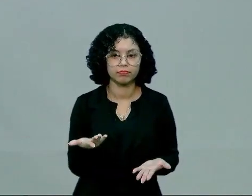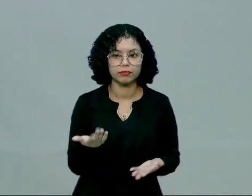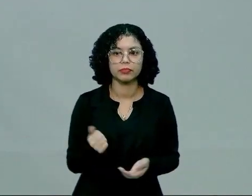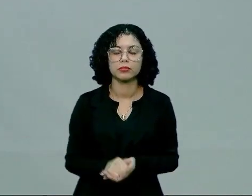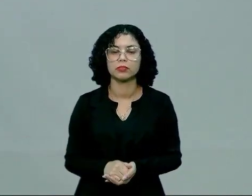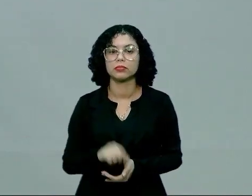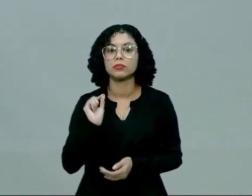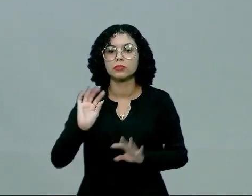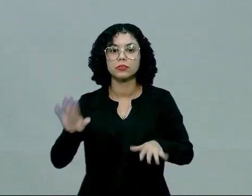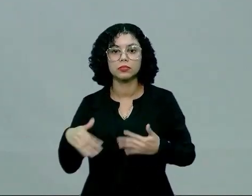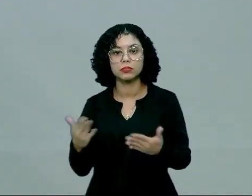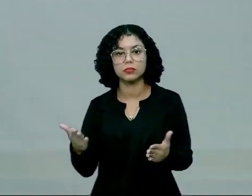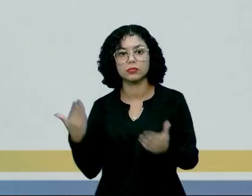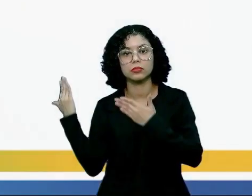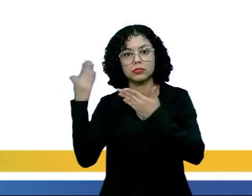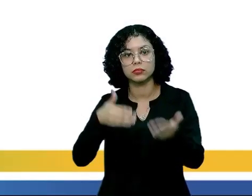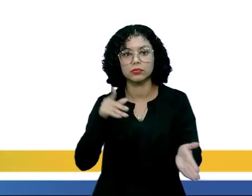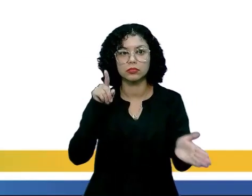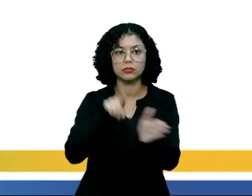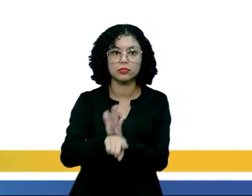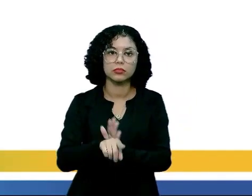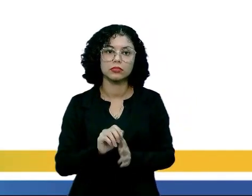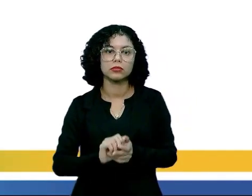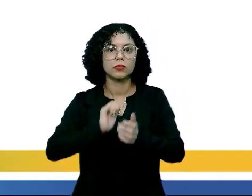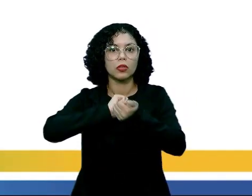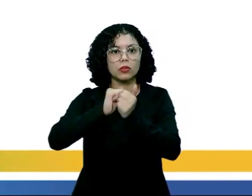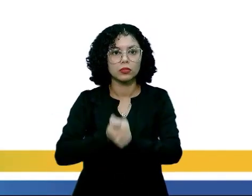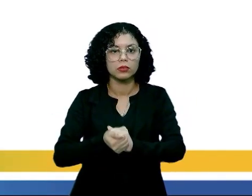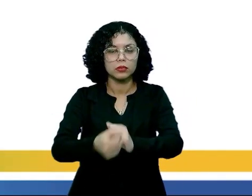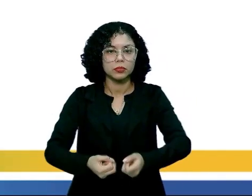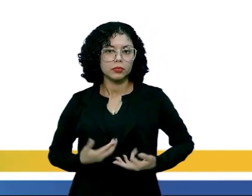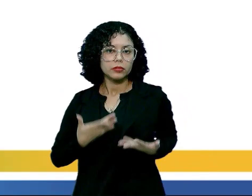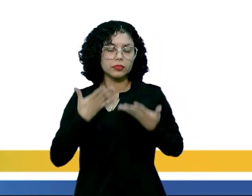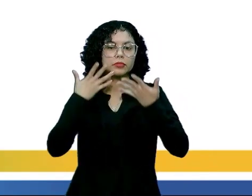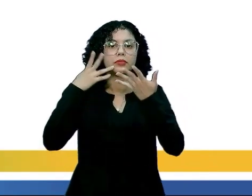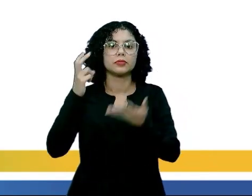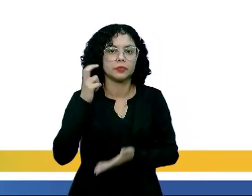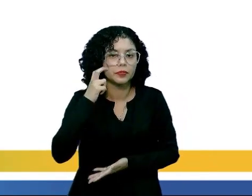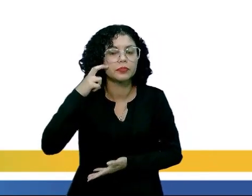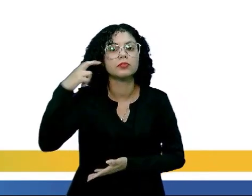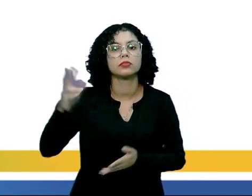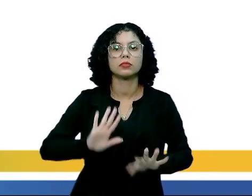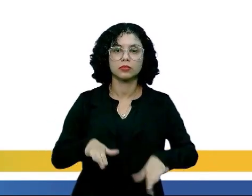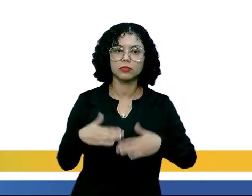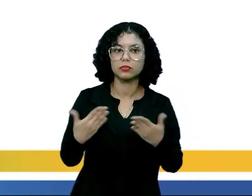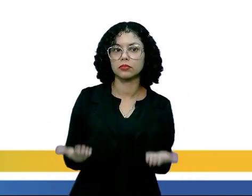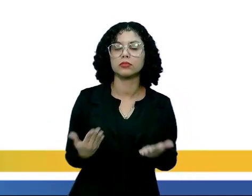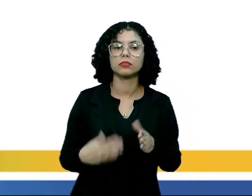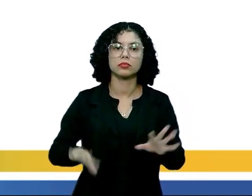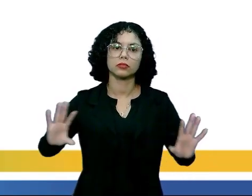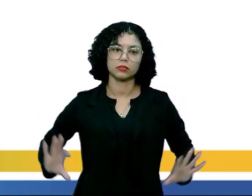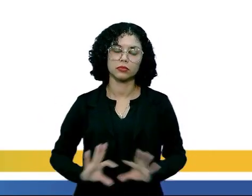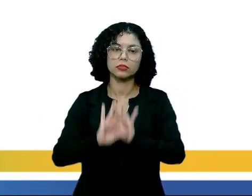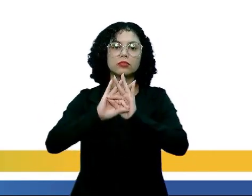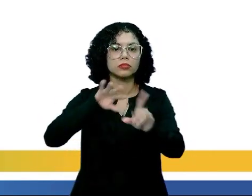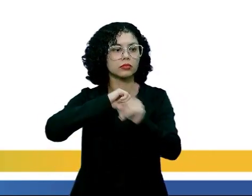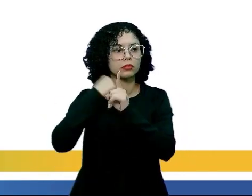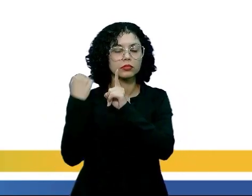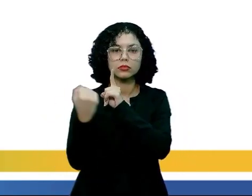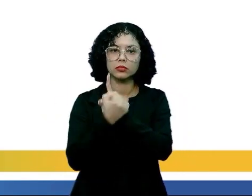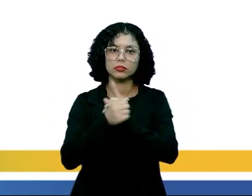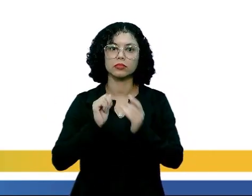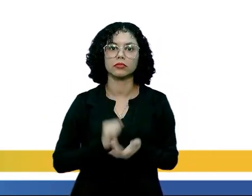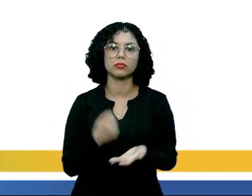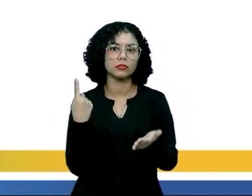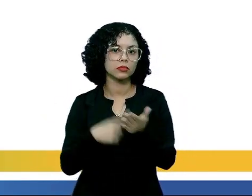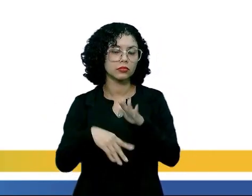Então qual é o direcionamento da questão vamos ver o comando o esporte é uma manifestação cultural no qual se estabelecem